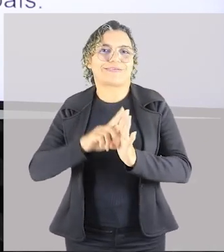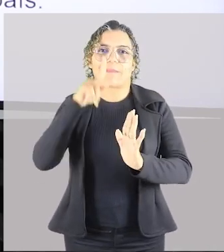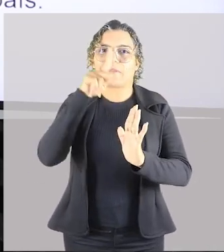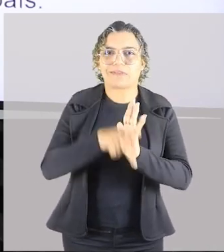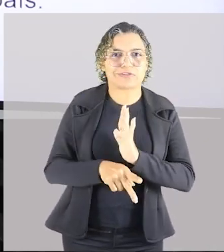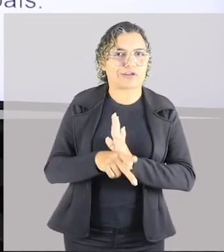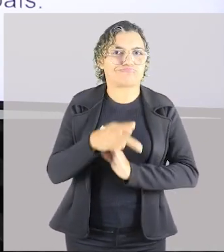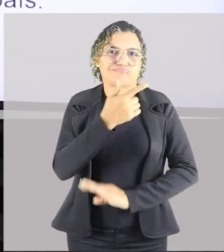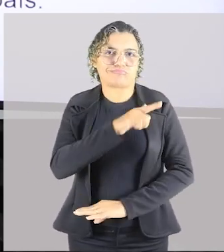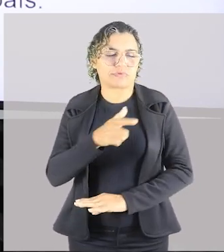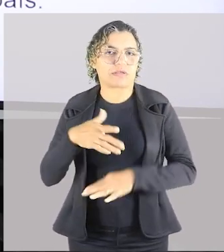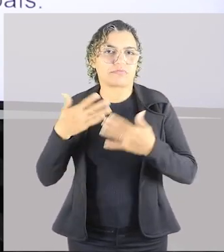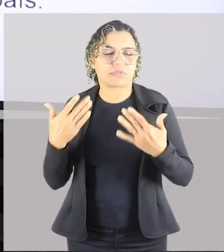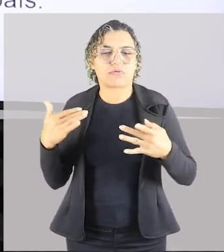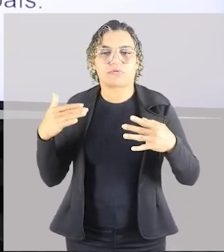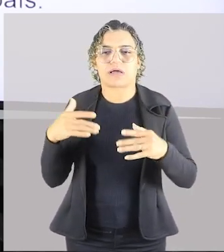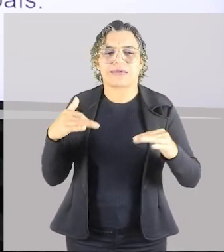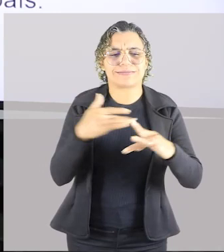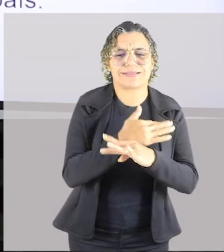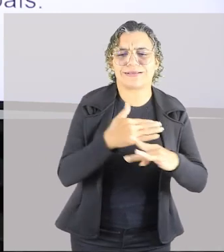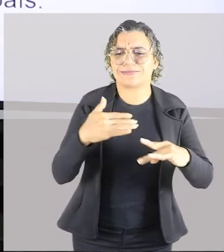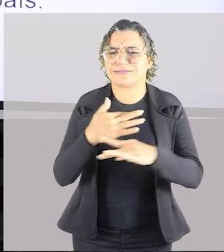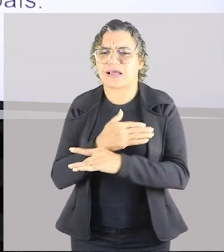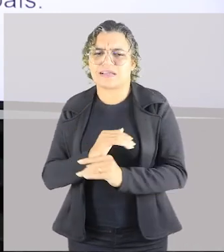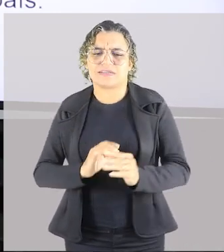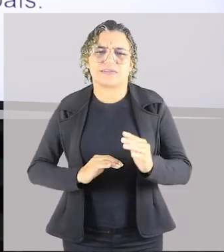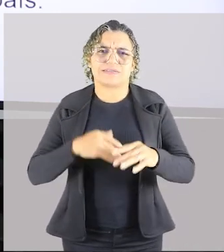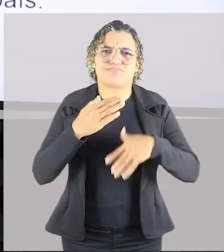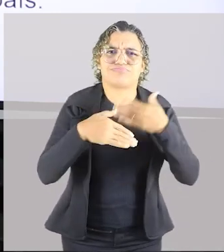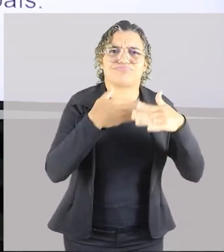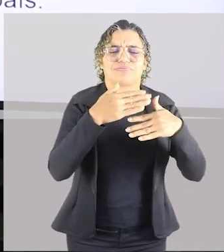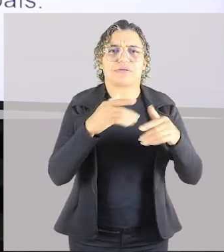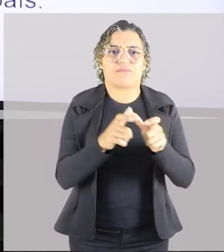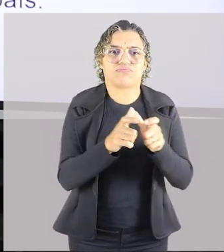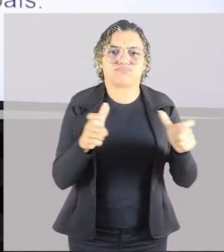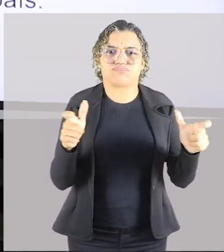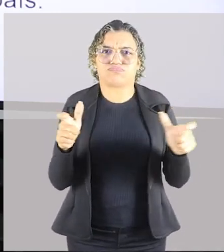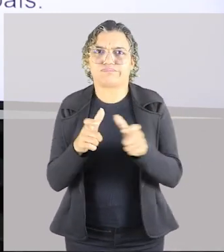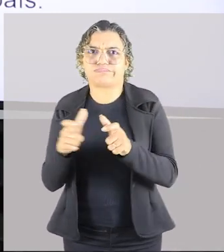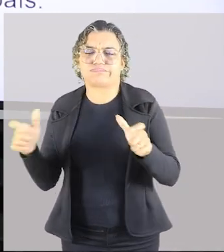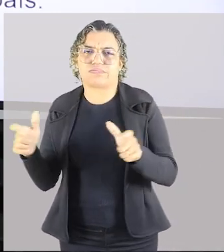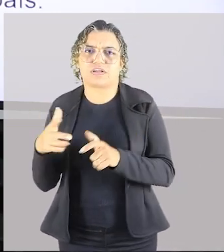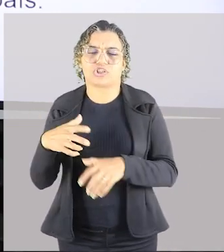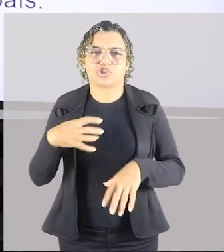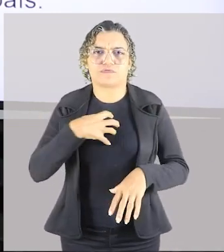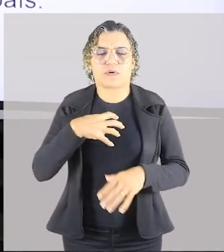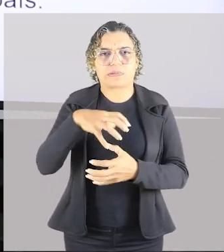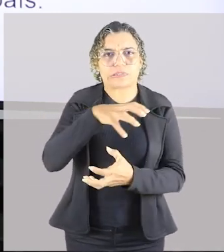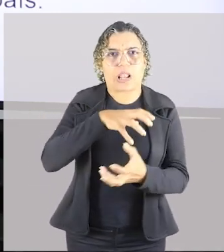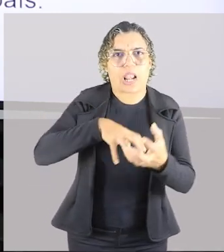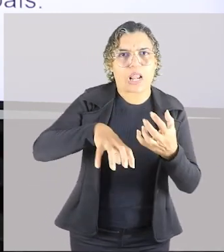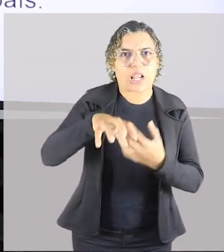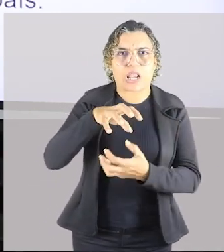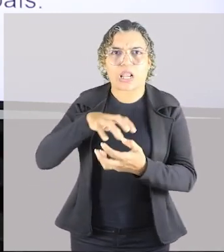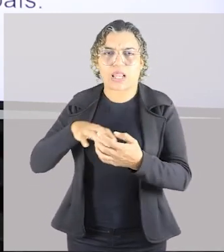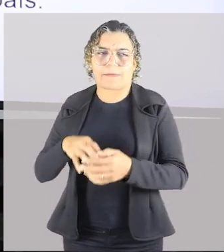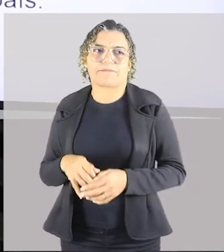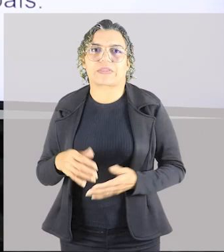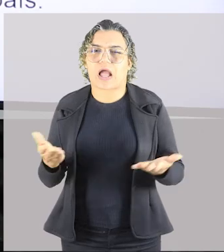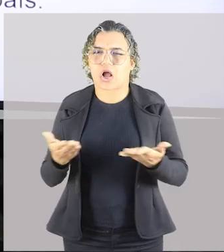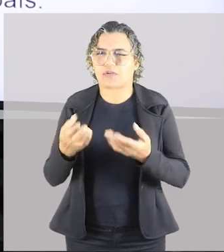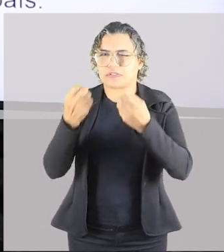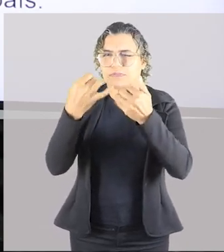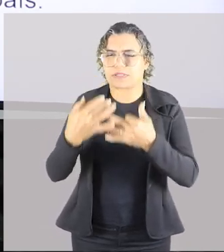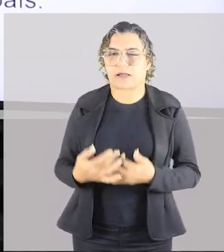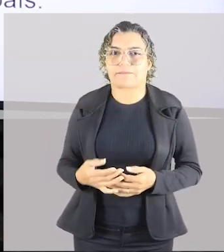cidades vão crescer de maneira muito desordenada. Atenção a esse termo bem aqui. Ganhei o pincel há pouco, vou usar, tá